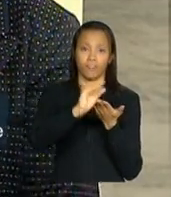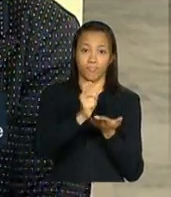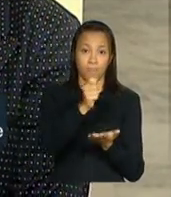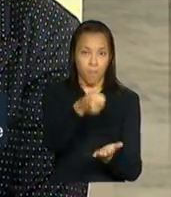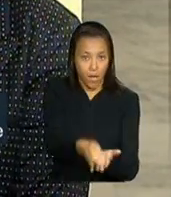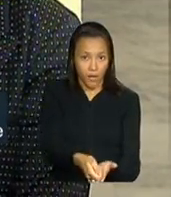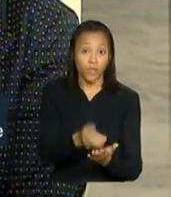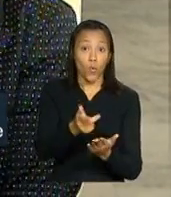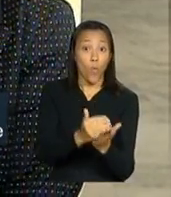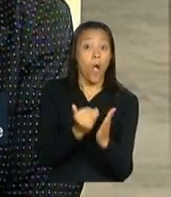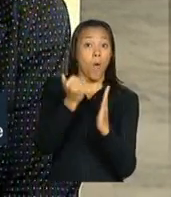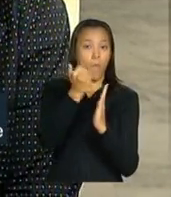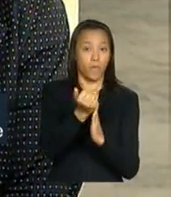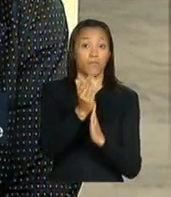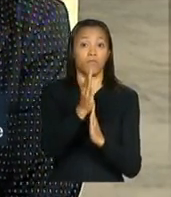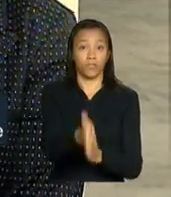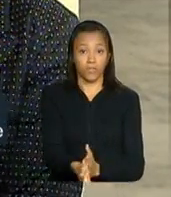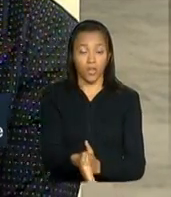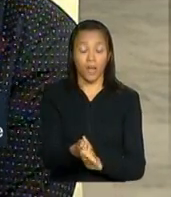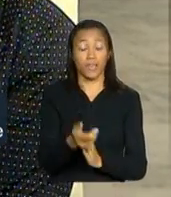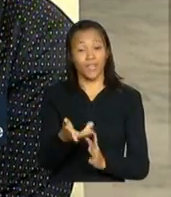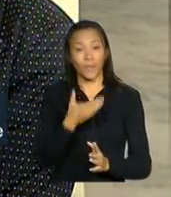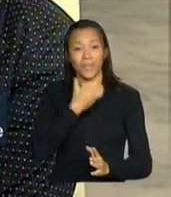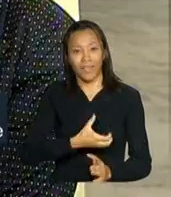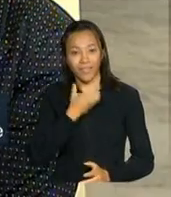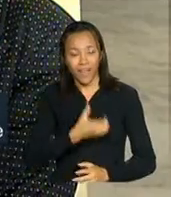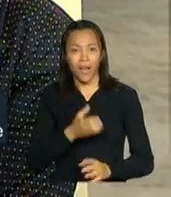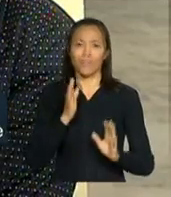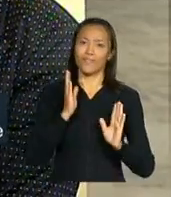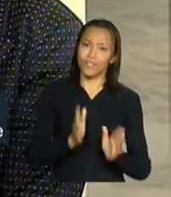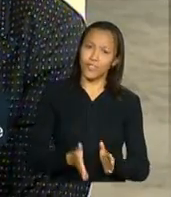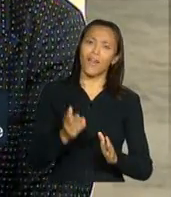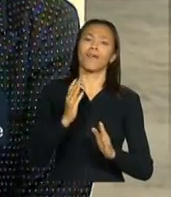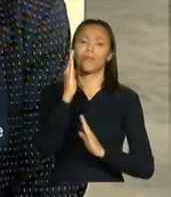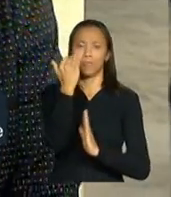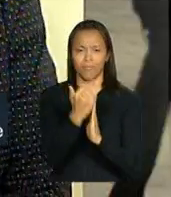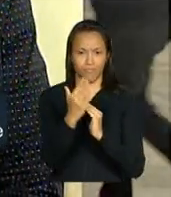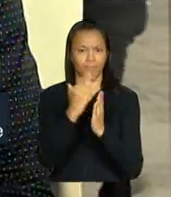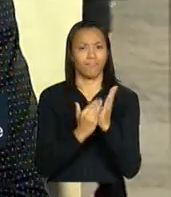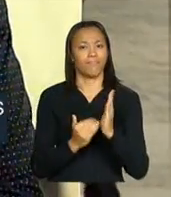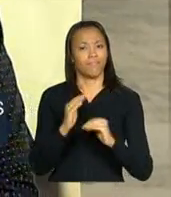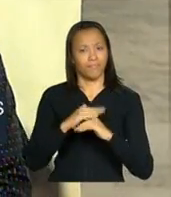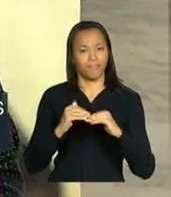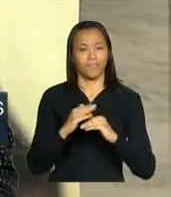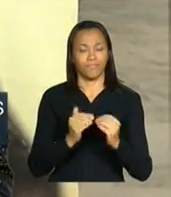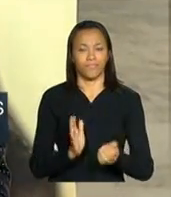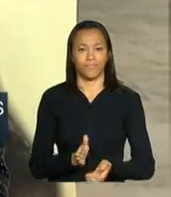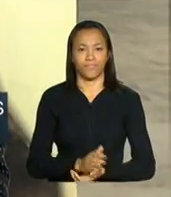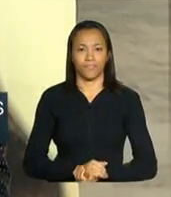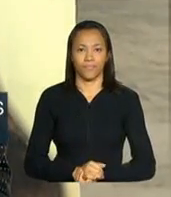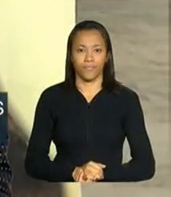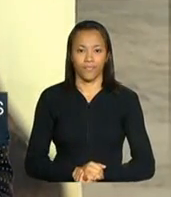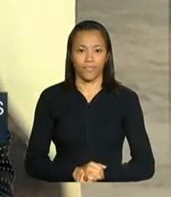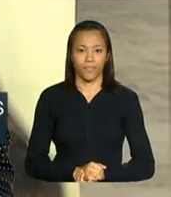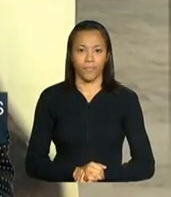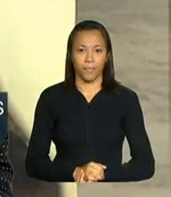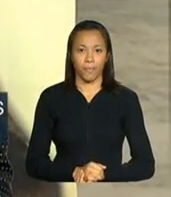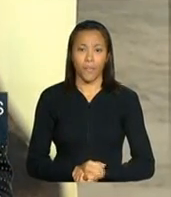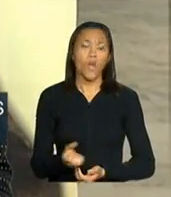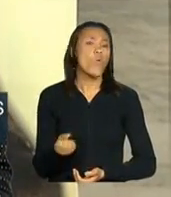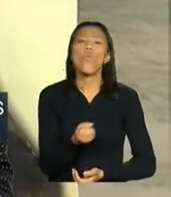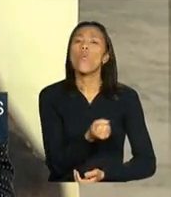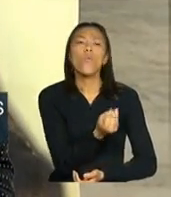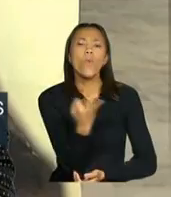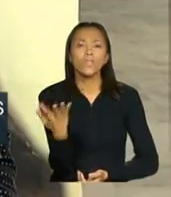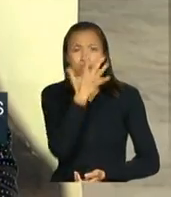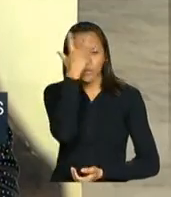com os e portanto o natal é um Natal já com Brasil Carinhoso toal de benefici qual o total de